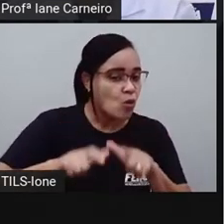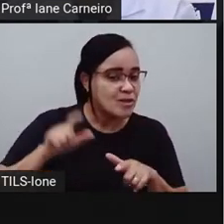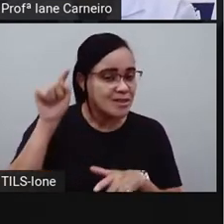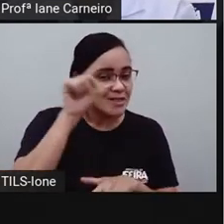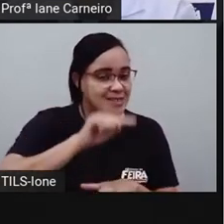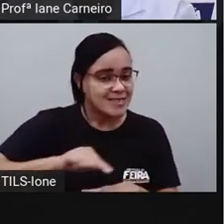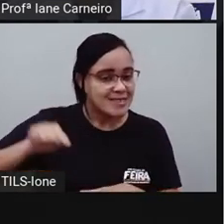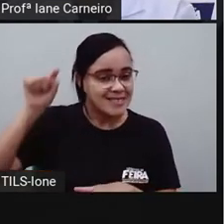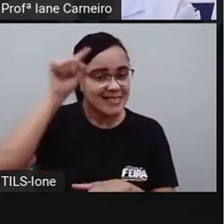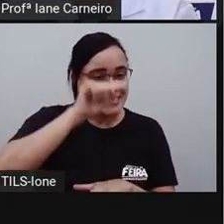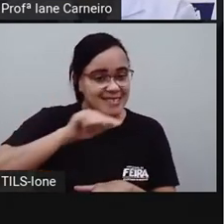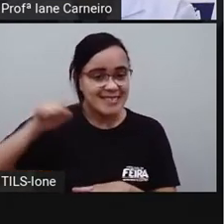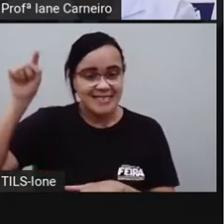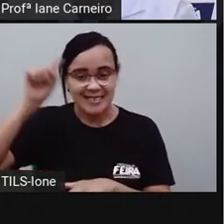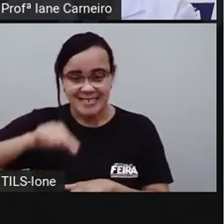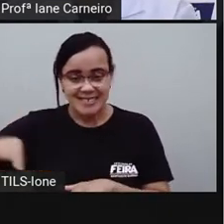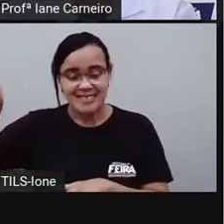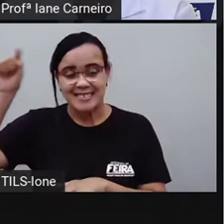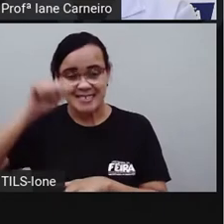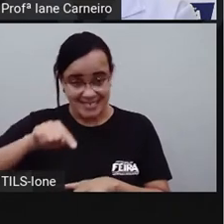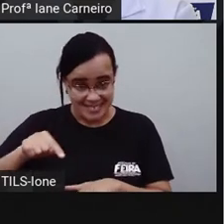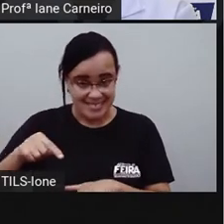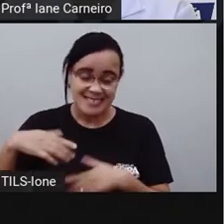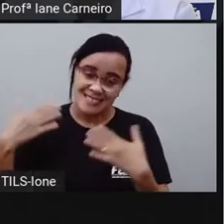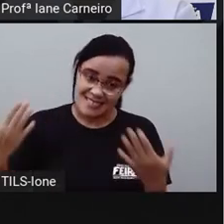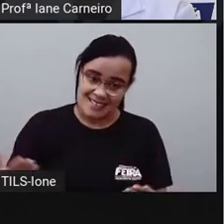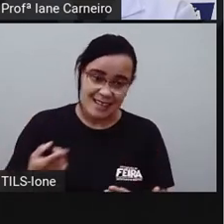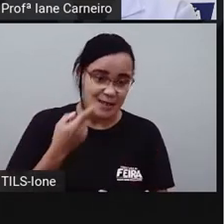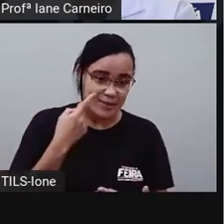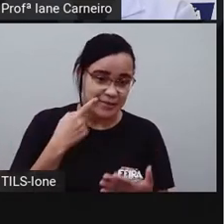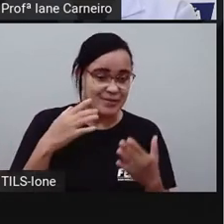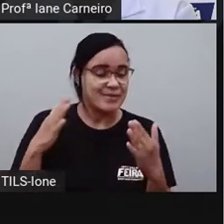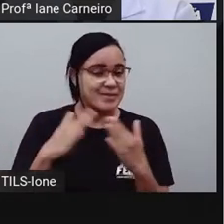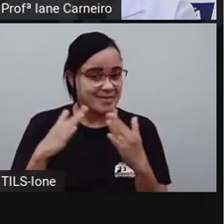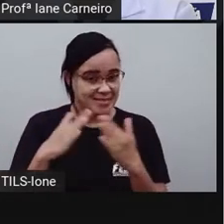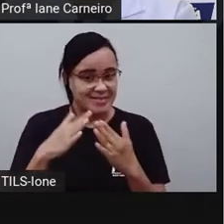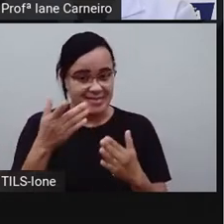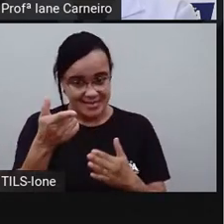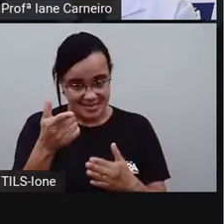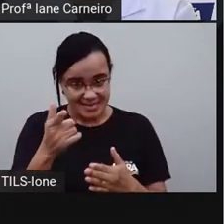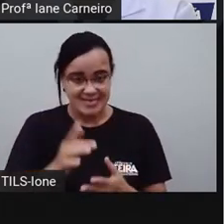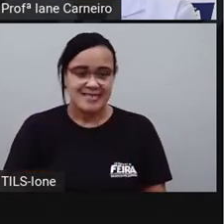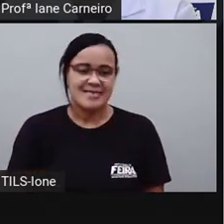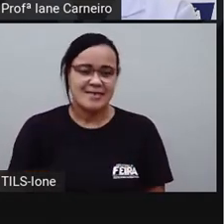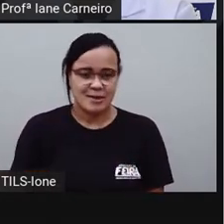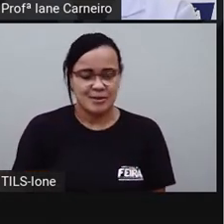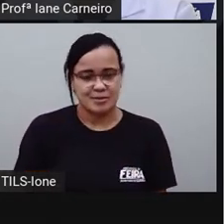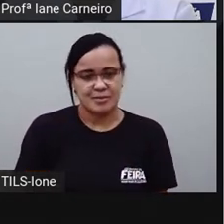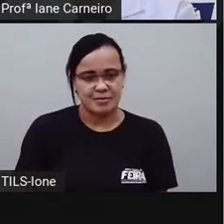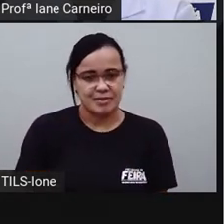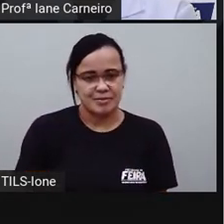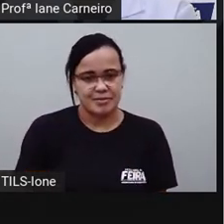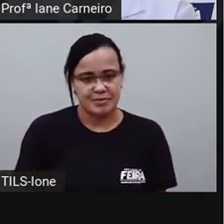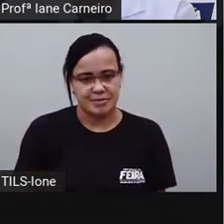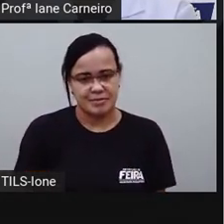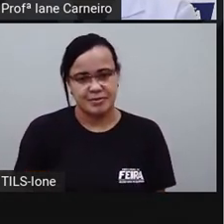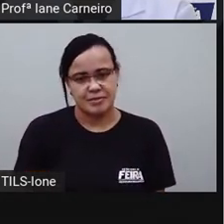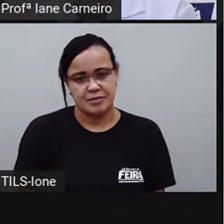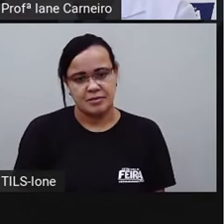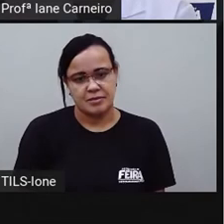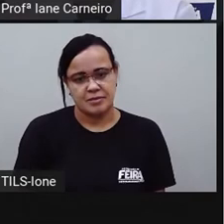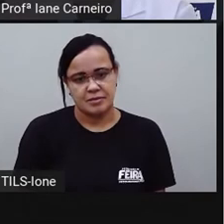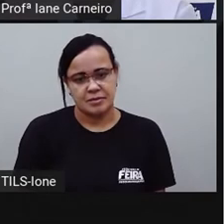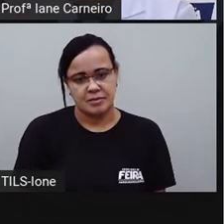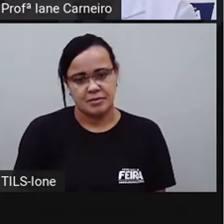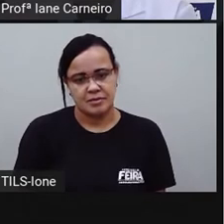Aqui, ó, um círculo, outro círculo. Deixa eu provar se tem outra canetinha. Tem uma caneta